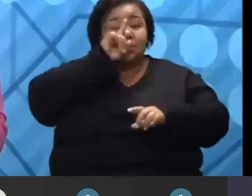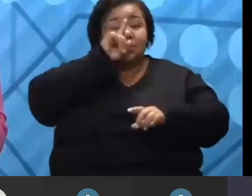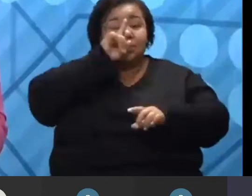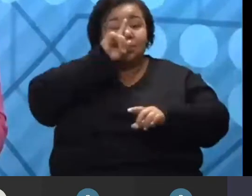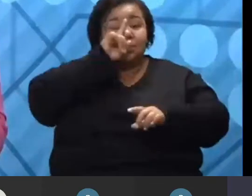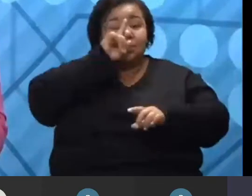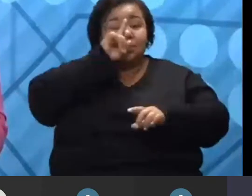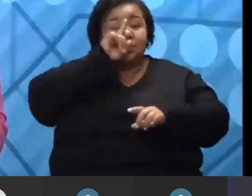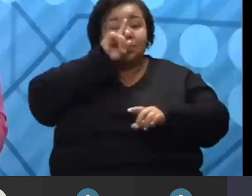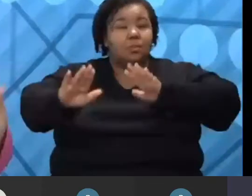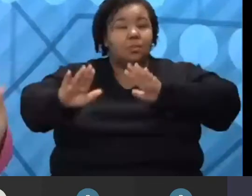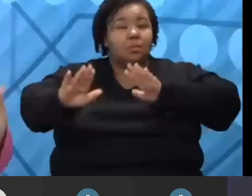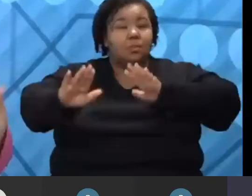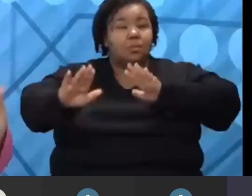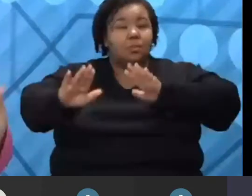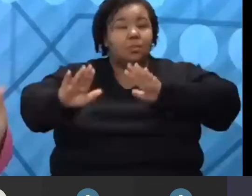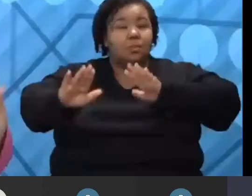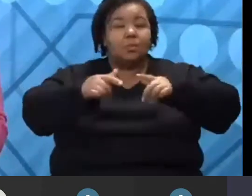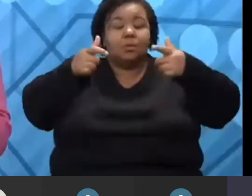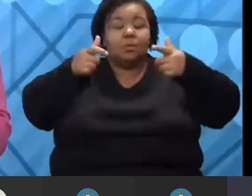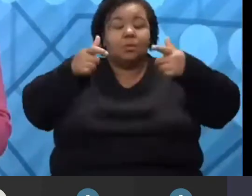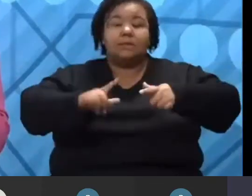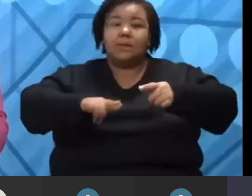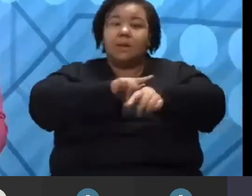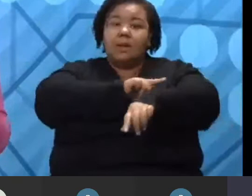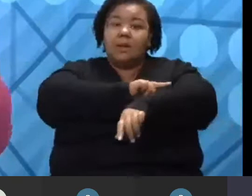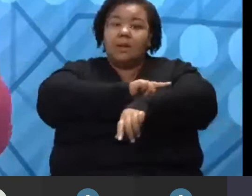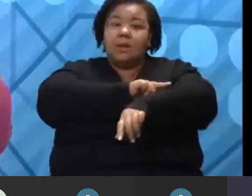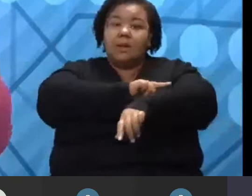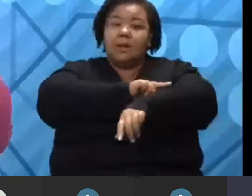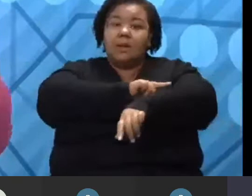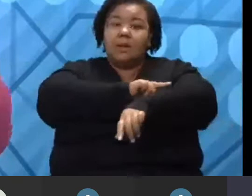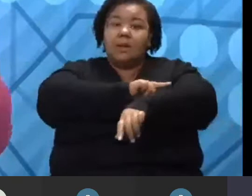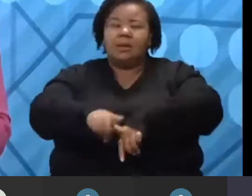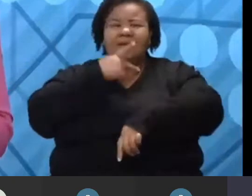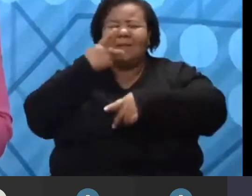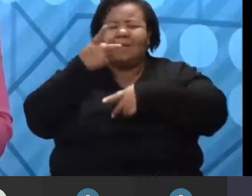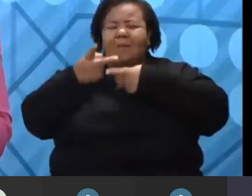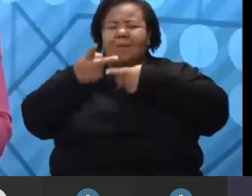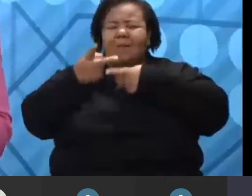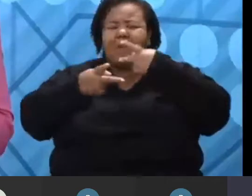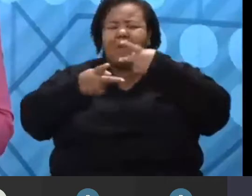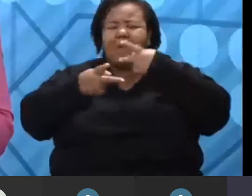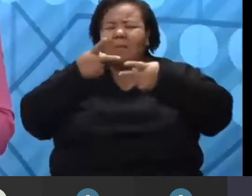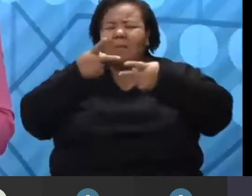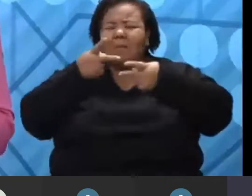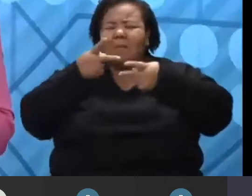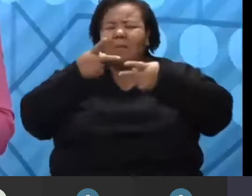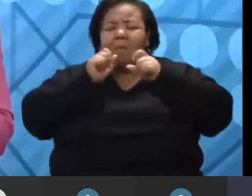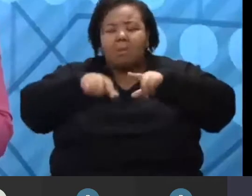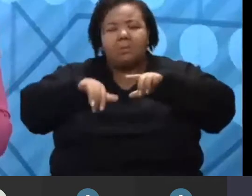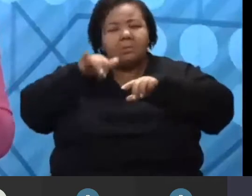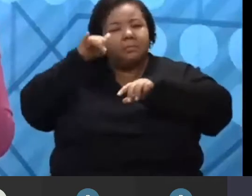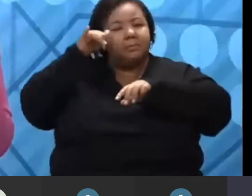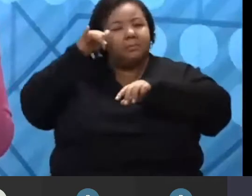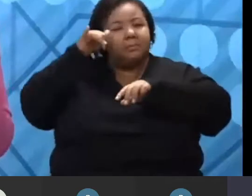quê? Porque precisa manter um ambiente asséptico. E aí, então, você precisa não falar, não conversar, tá? Evitar ficar